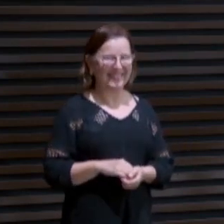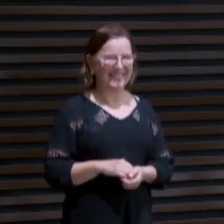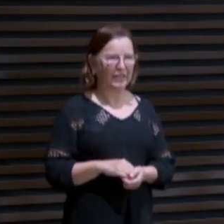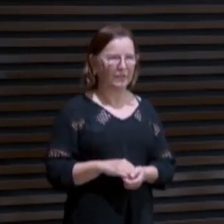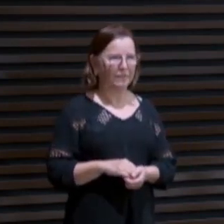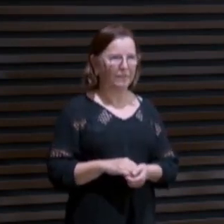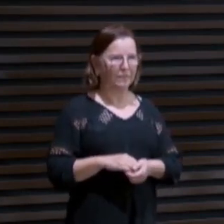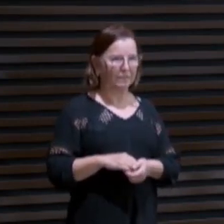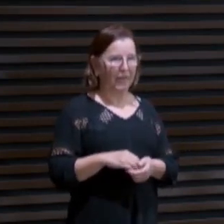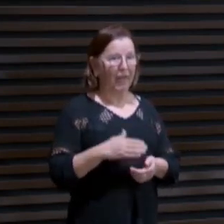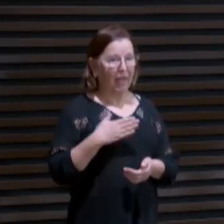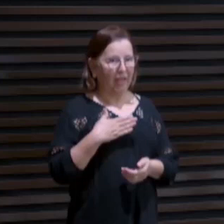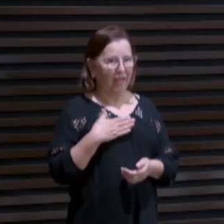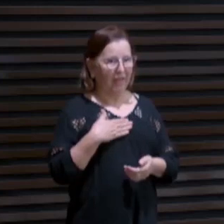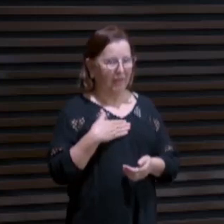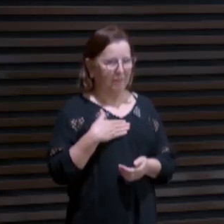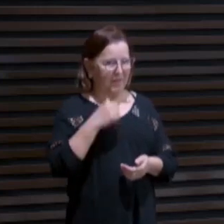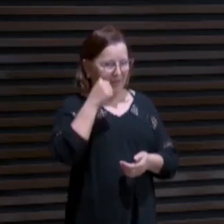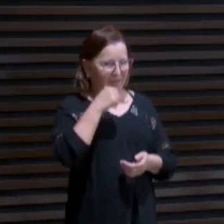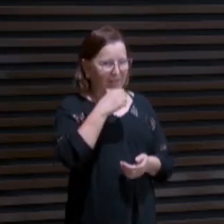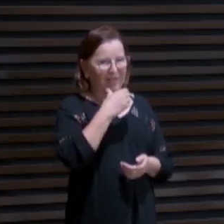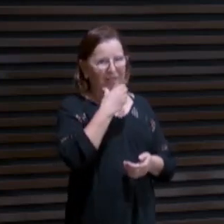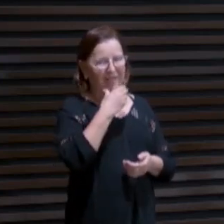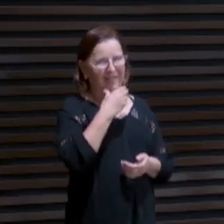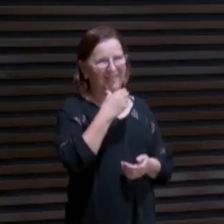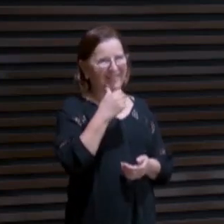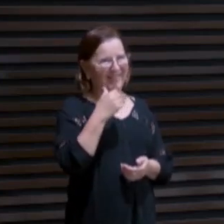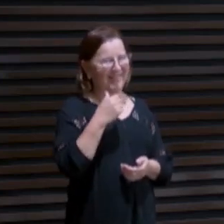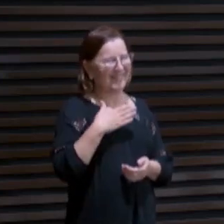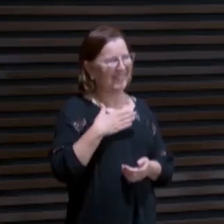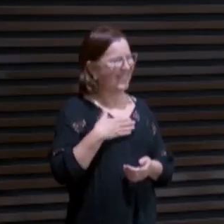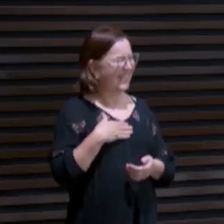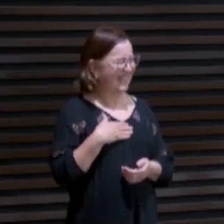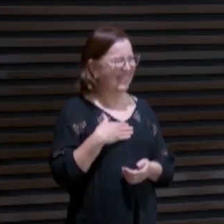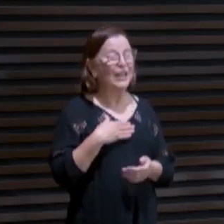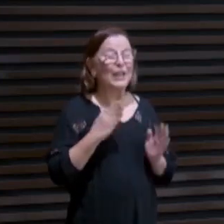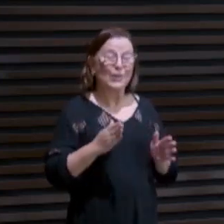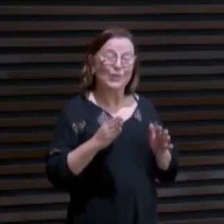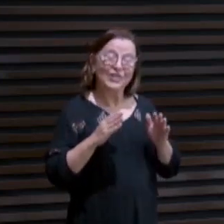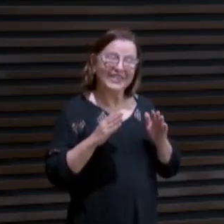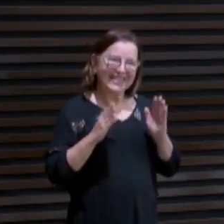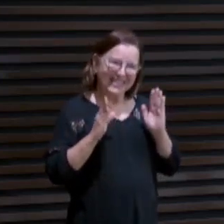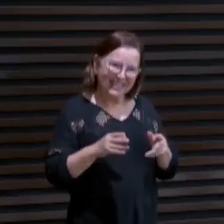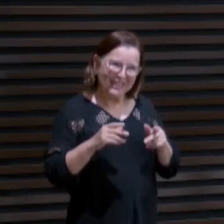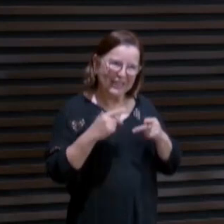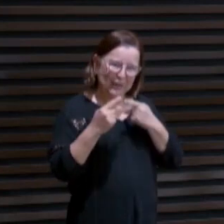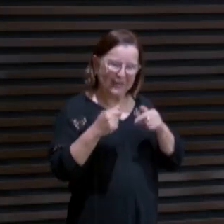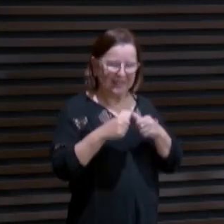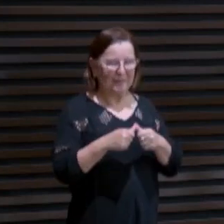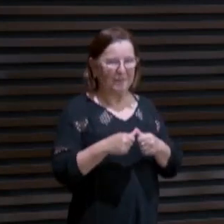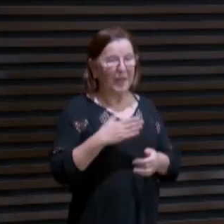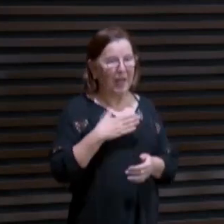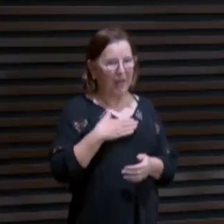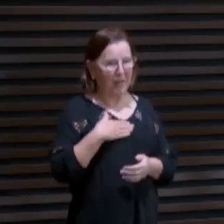Quando a minha filha do meio nasceu, eu já contei isso aqui, mas é bom a gente refrescar a mente, porque tem gente nova também. Quando a filha do meio